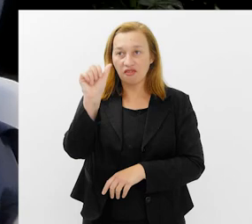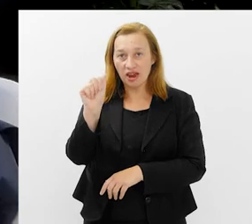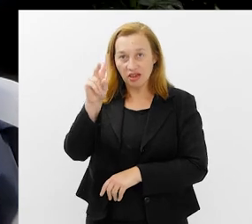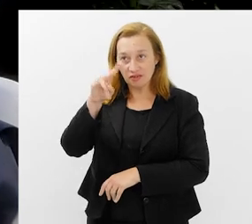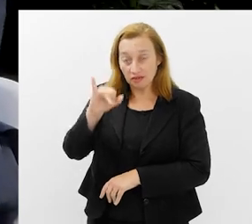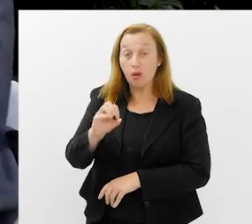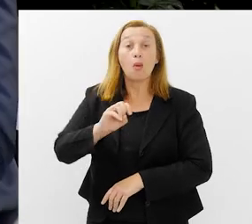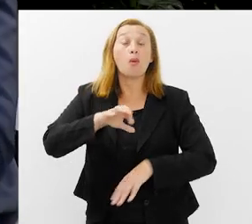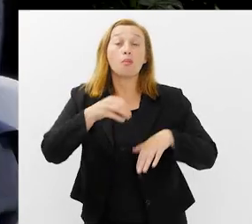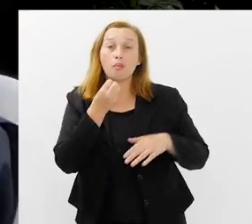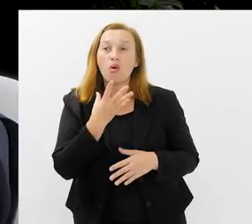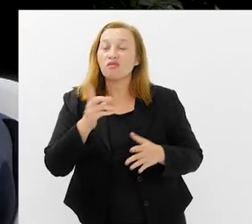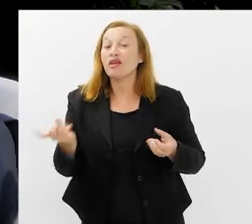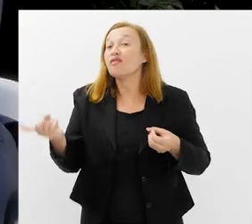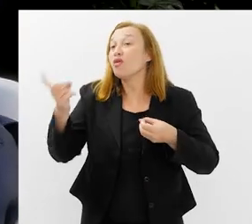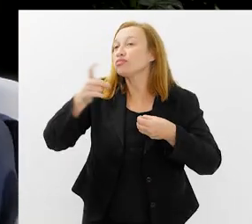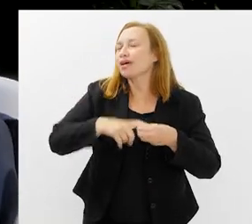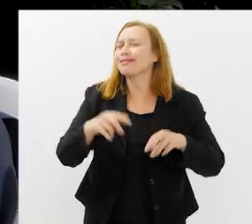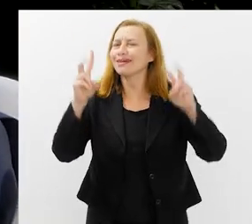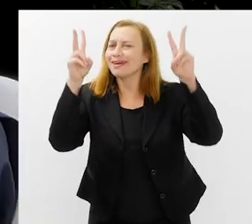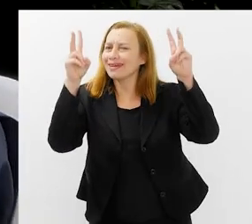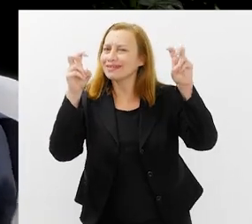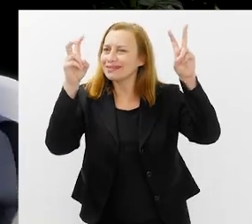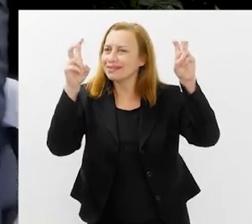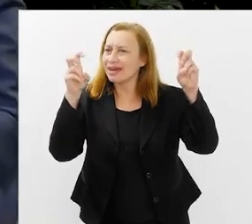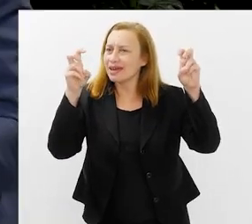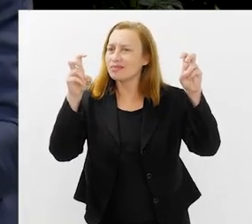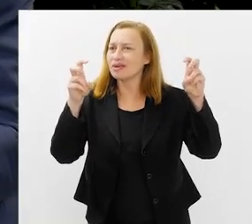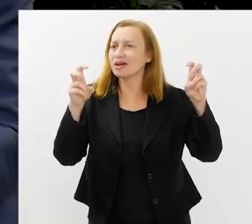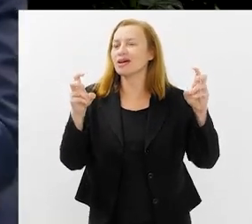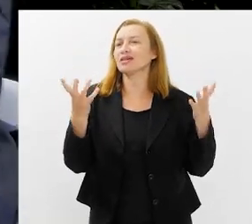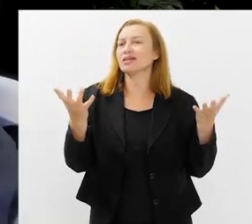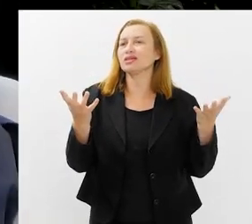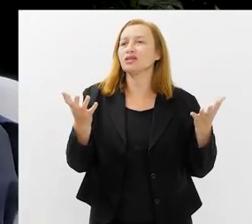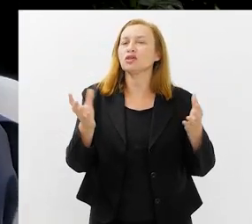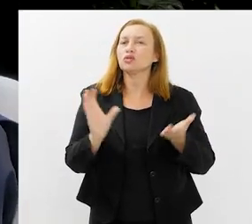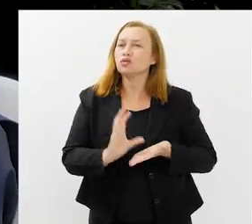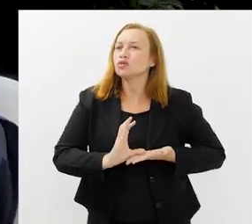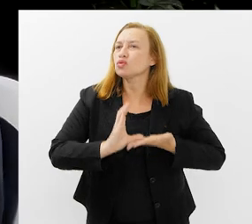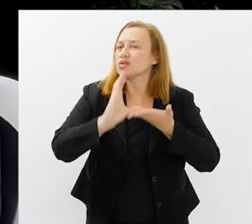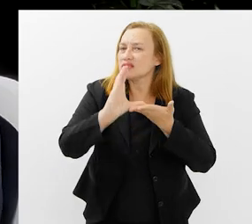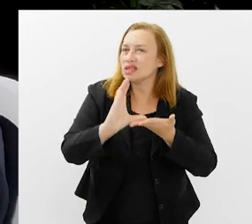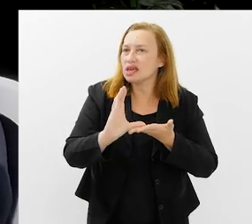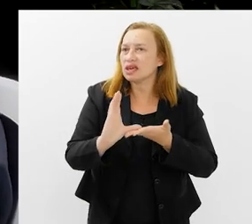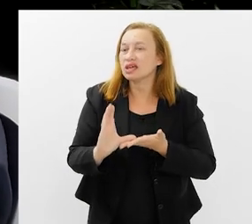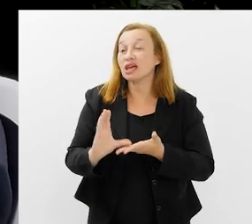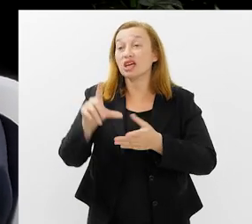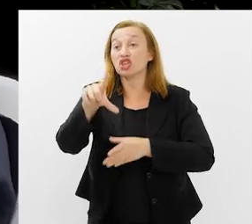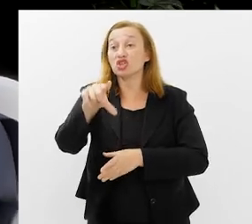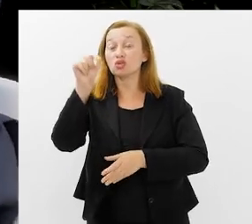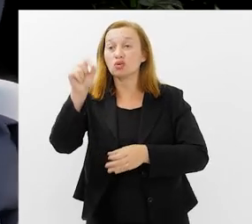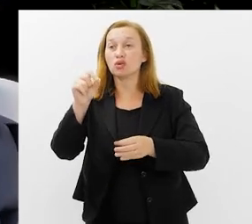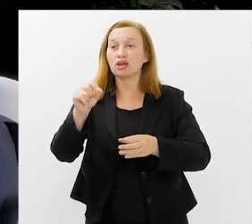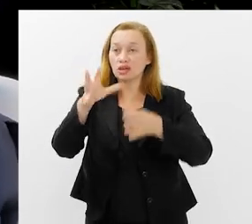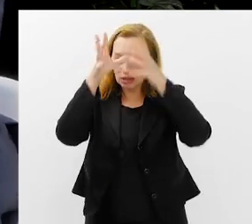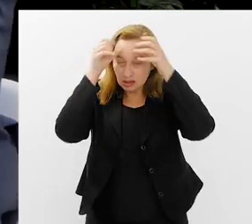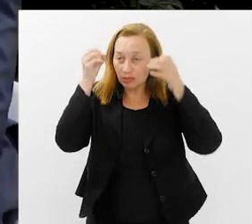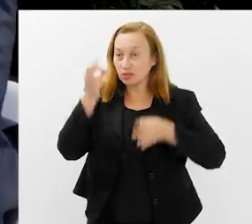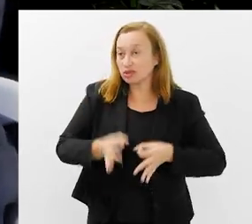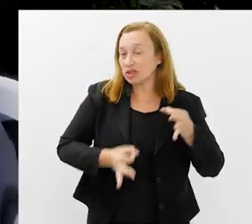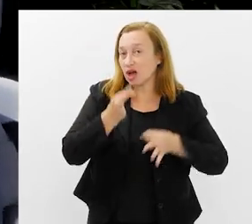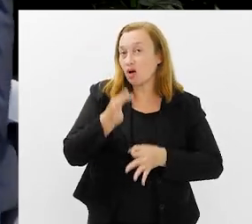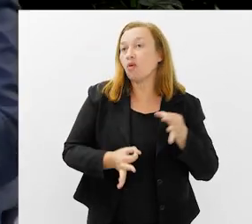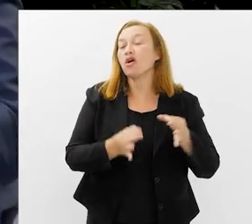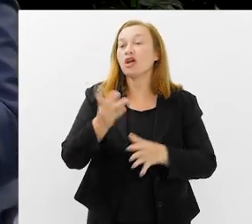Bom, a gente vai voltar pegando aquele tema da participação social, dos conselhos, da decisão do Supremo. E aí, Flávio,